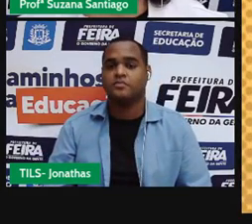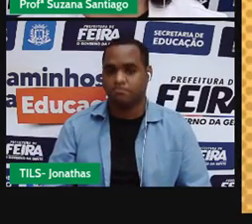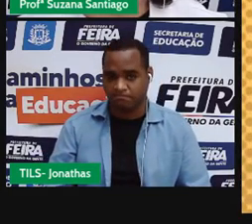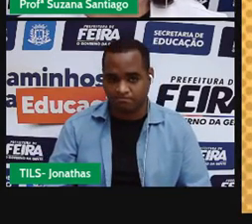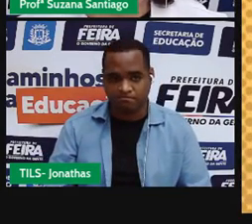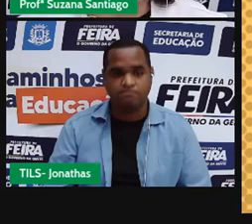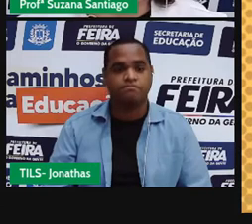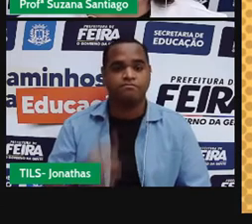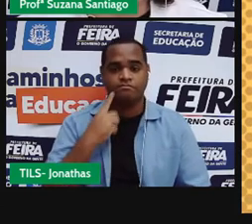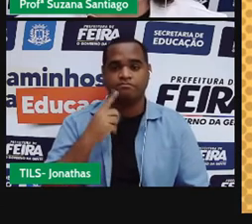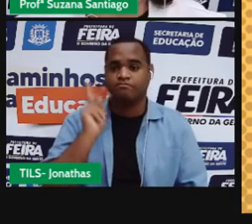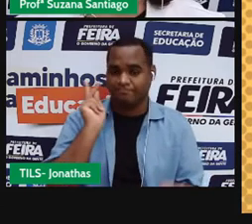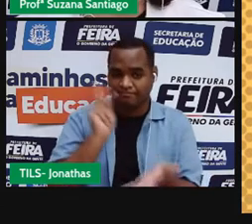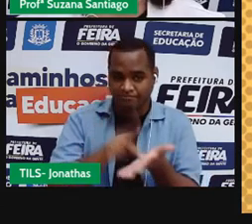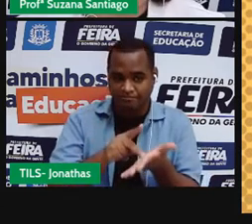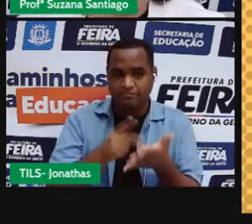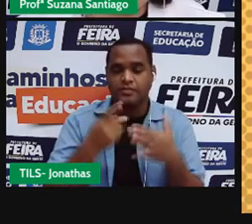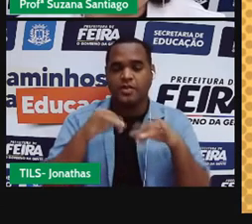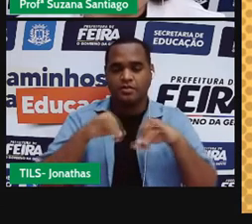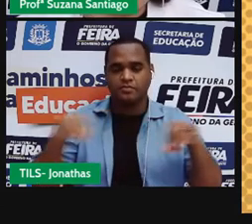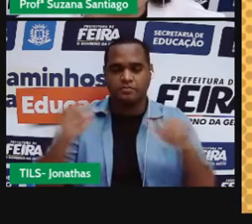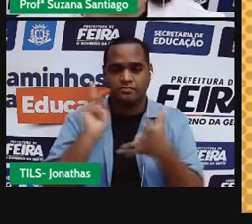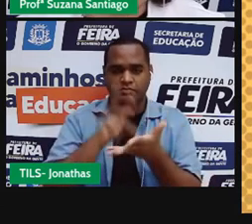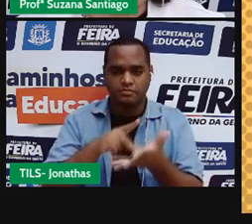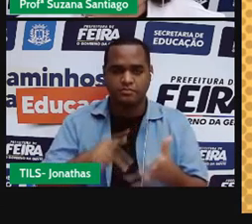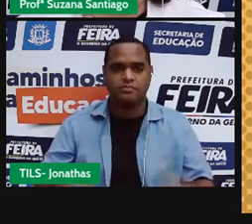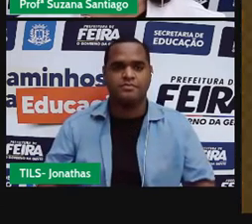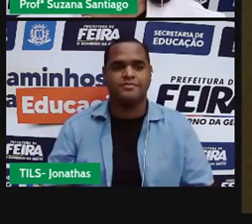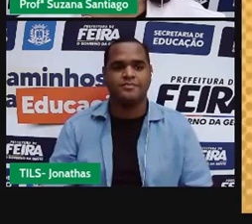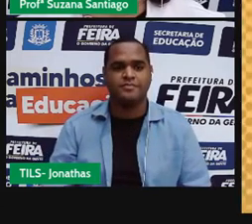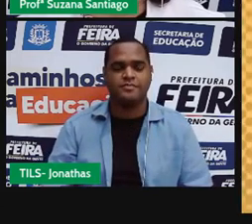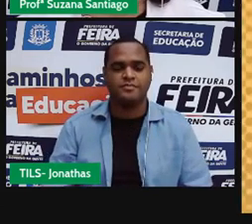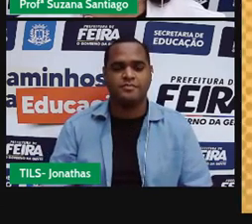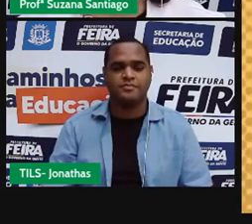Essa notícia é fato, é verdadeira, podem confiar.